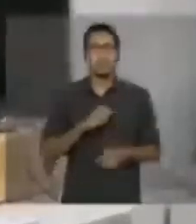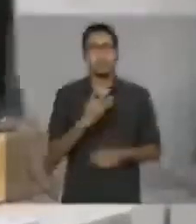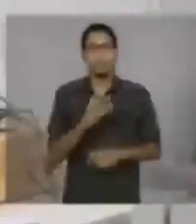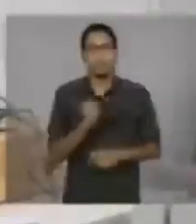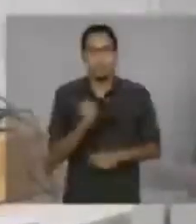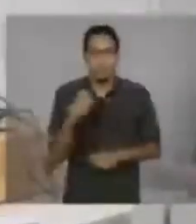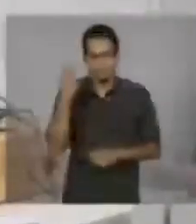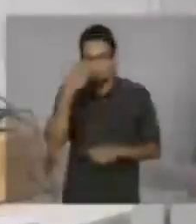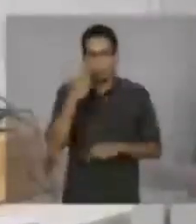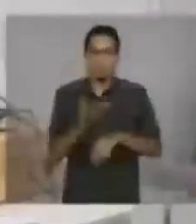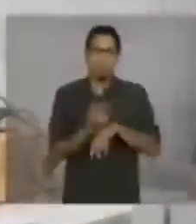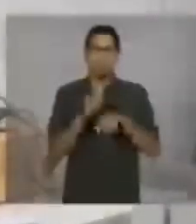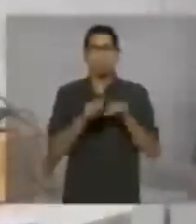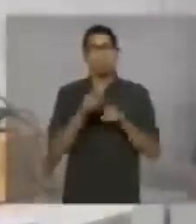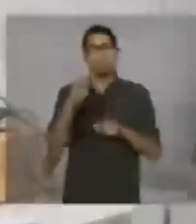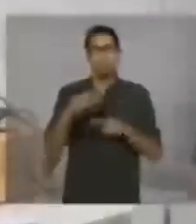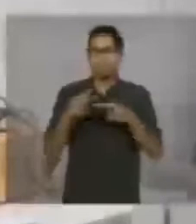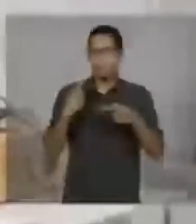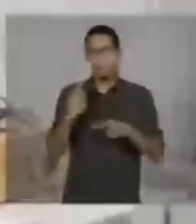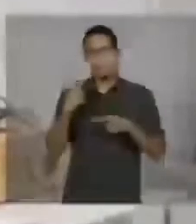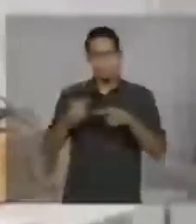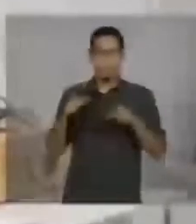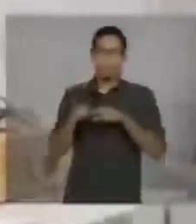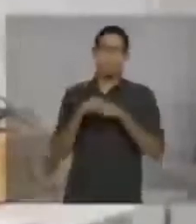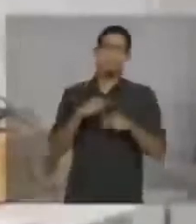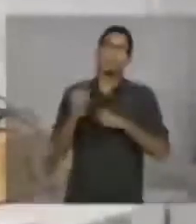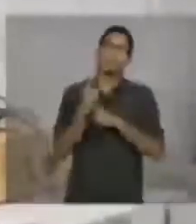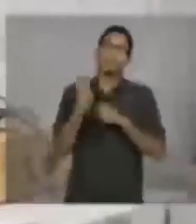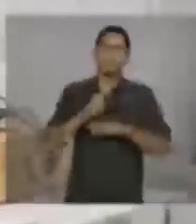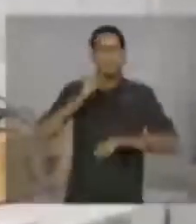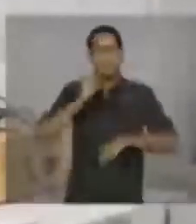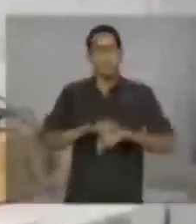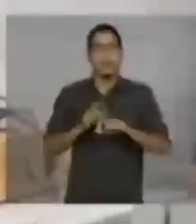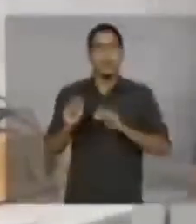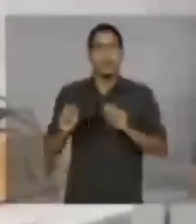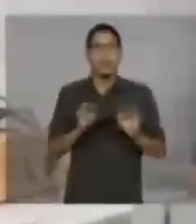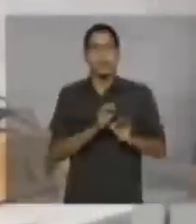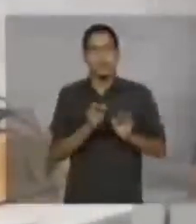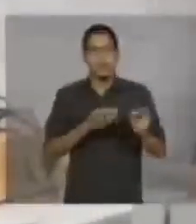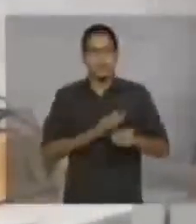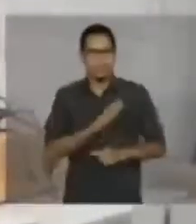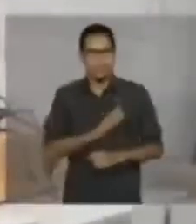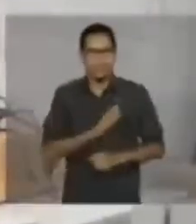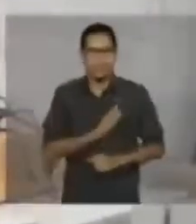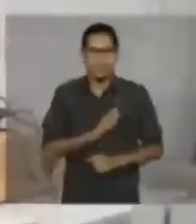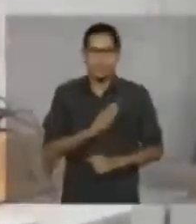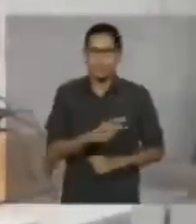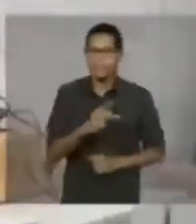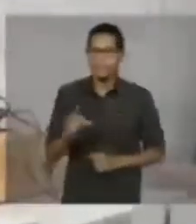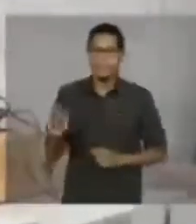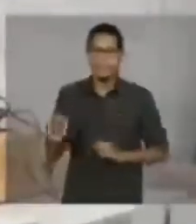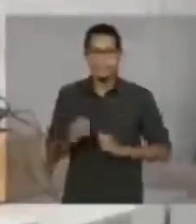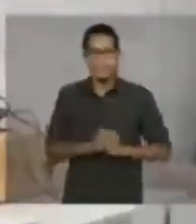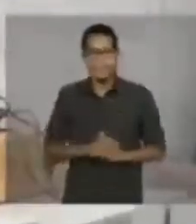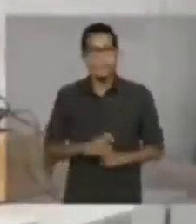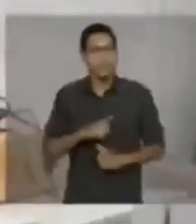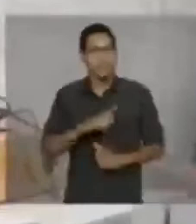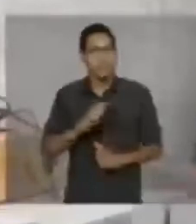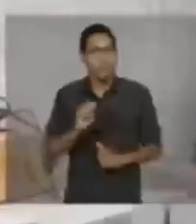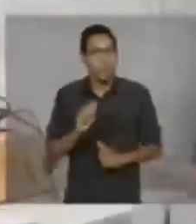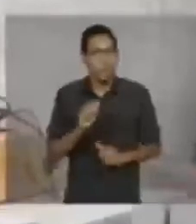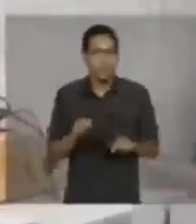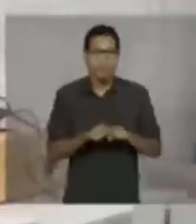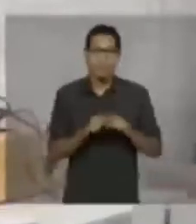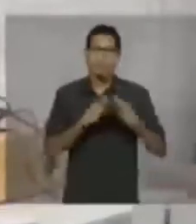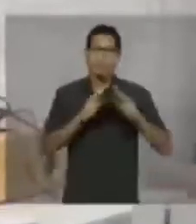uma semana, 2 semanas, para pelo menos serem protegidas de imediato enquanto reorganizam a sua vida de outra maneira. A gente tem muito poucas casas